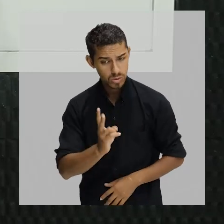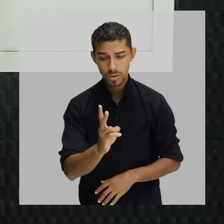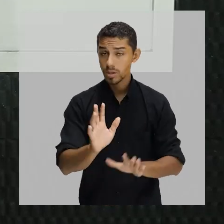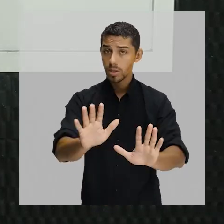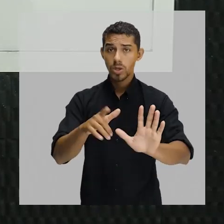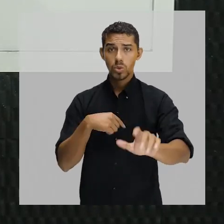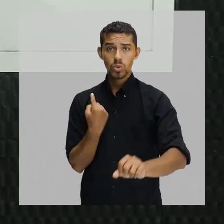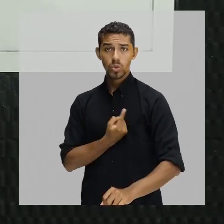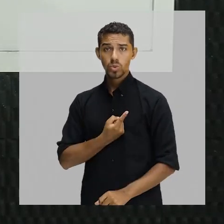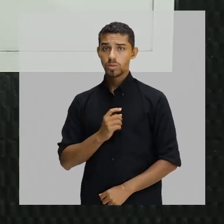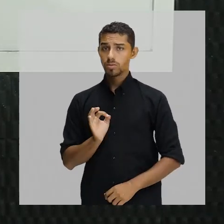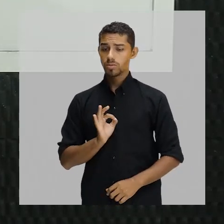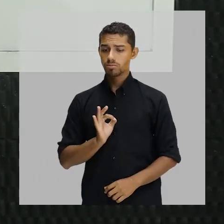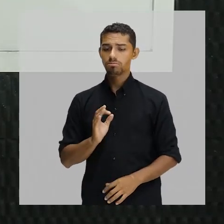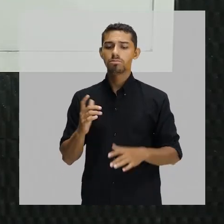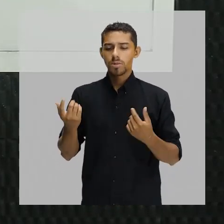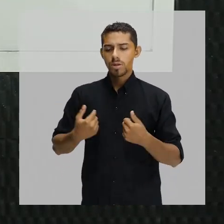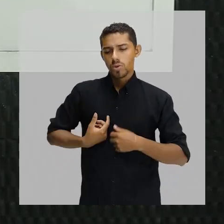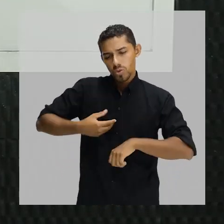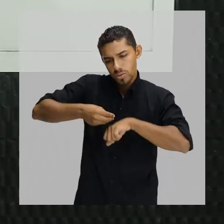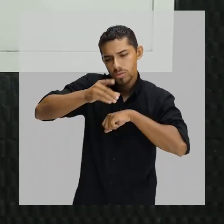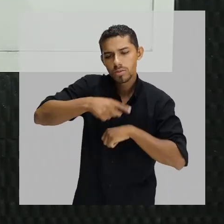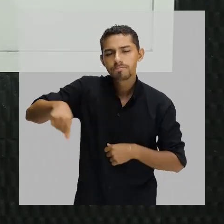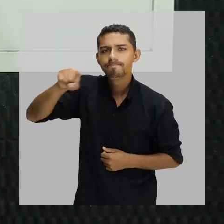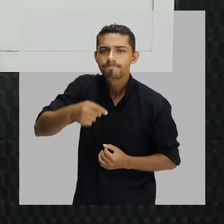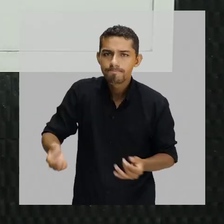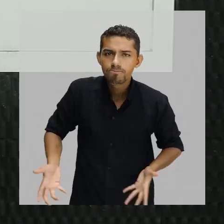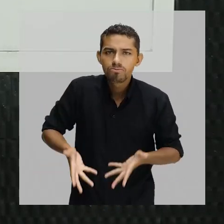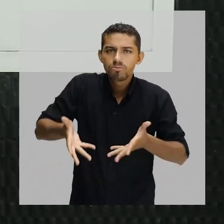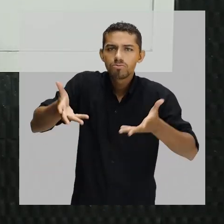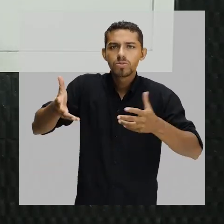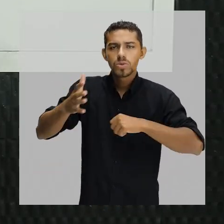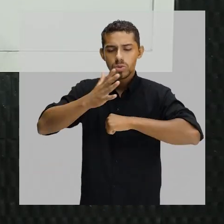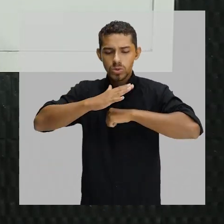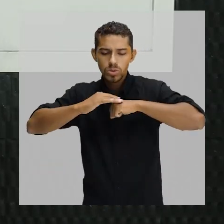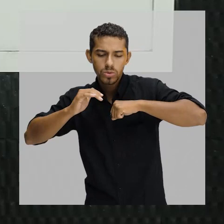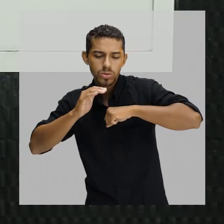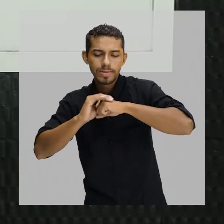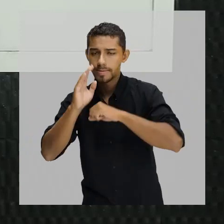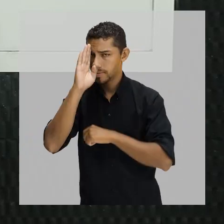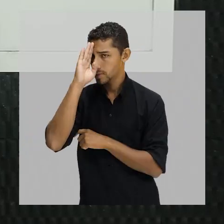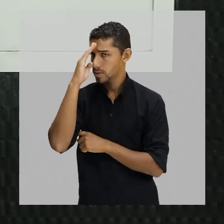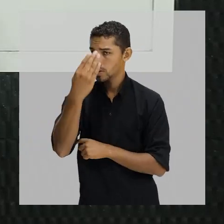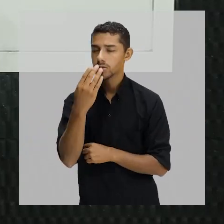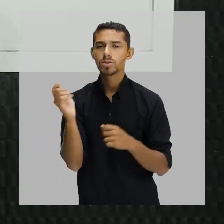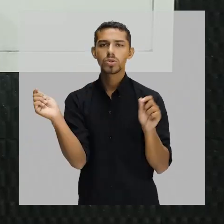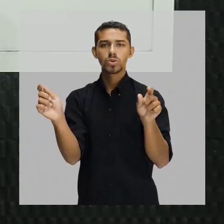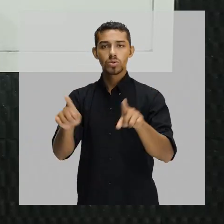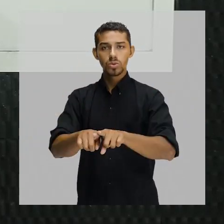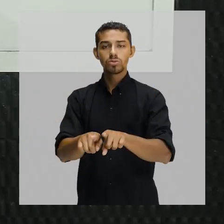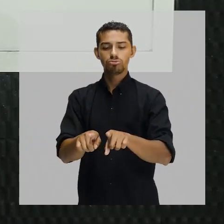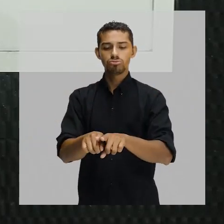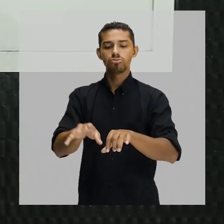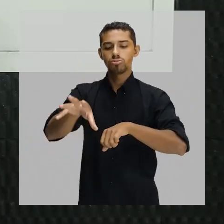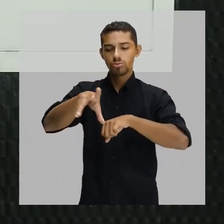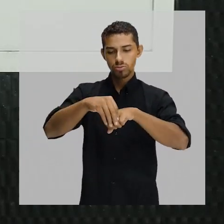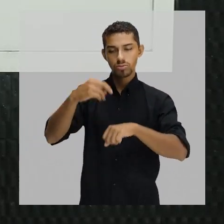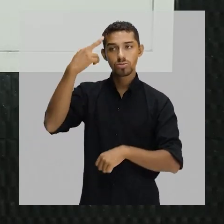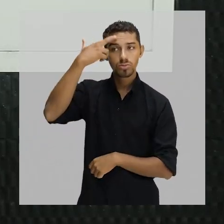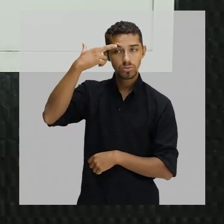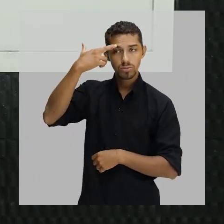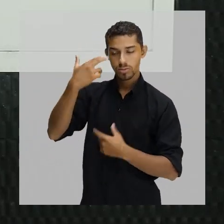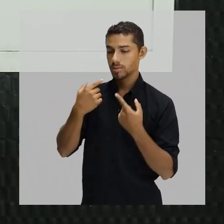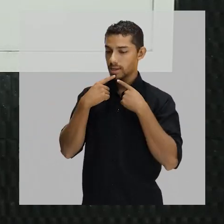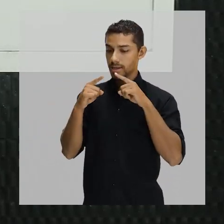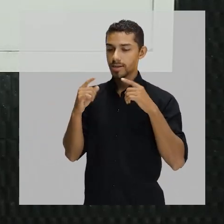deixem sozinhos. Aqui fica a nossa palavra de motivação, carinho e principalmente ali de conhecimento, reflexão e